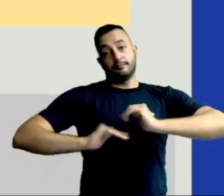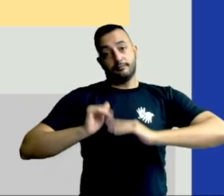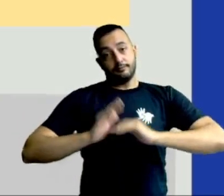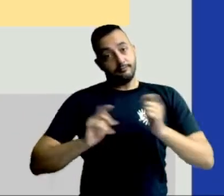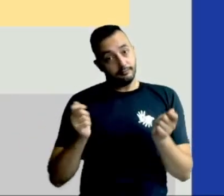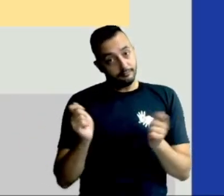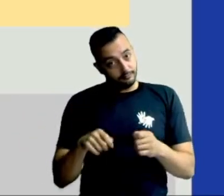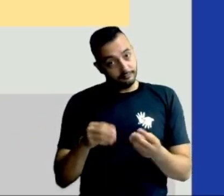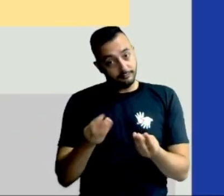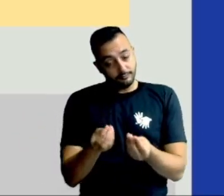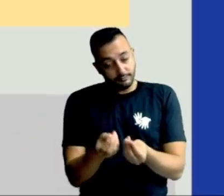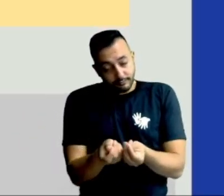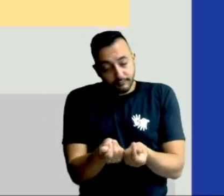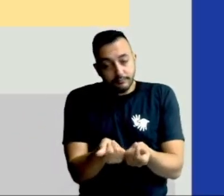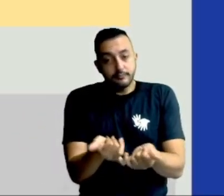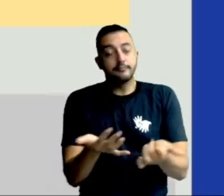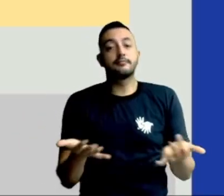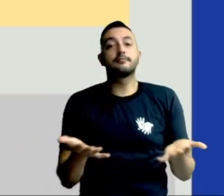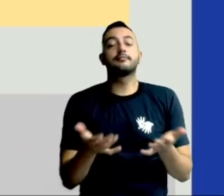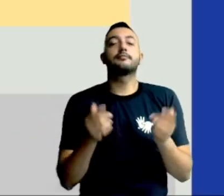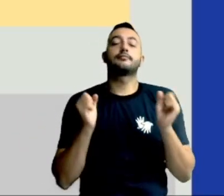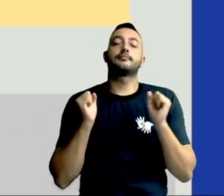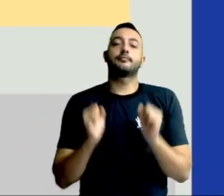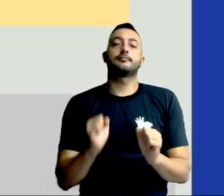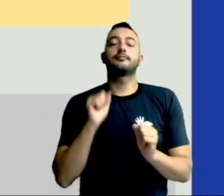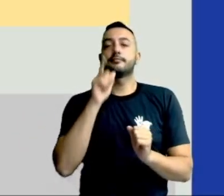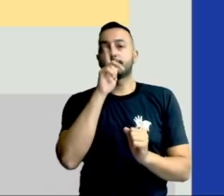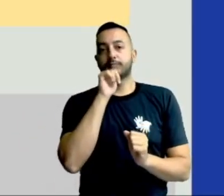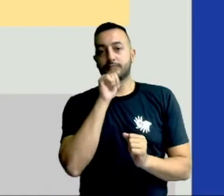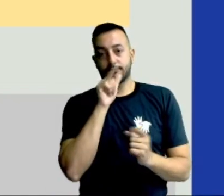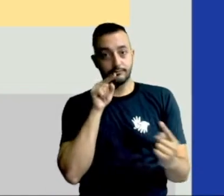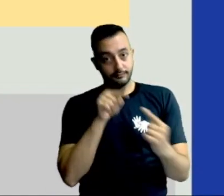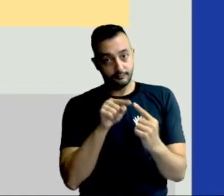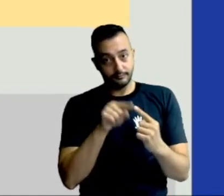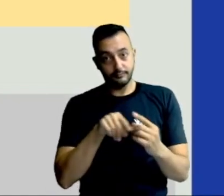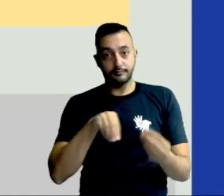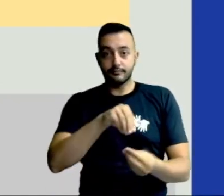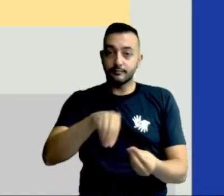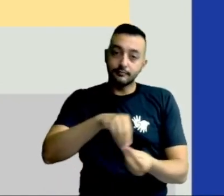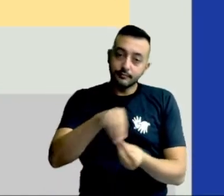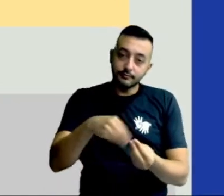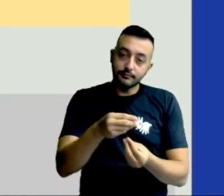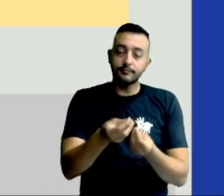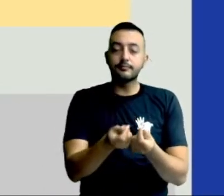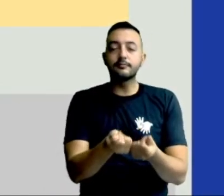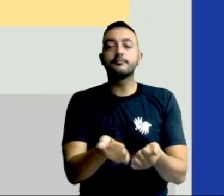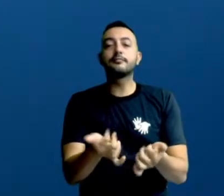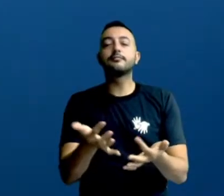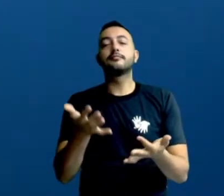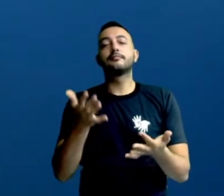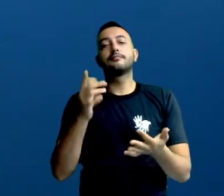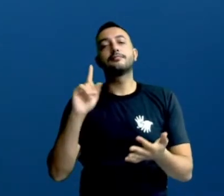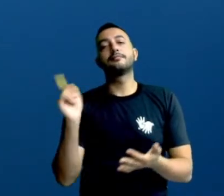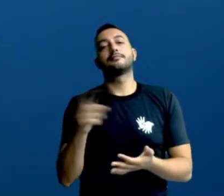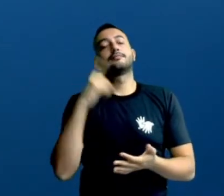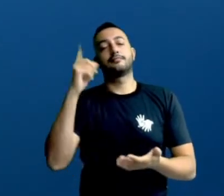de dissolver as substâncias faz a água ser considerada um solvente universal. Mas vê